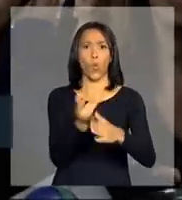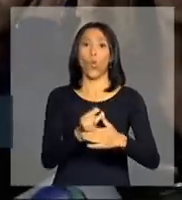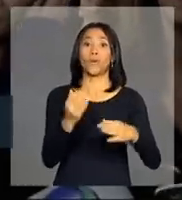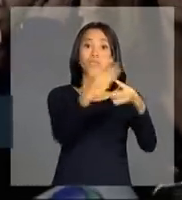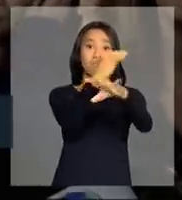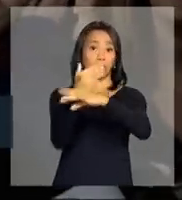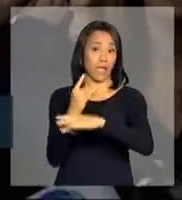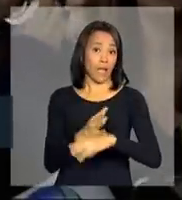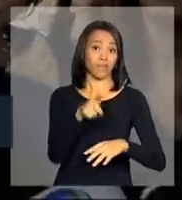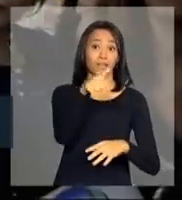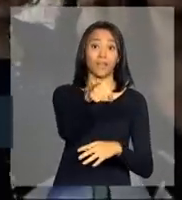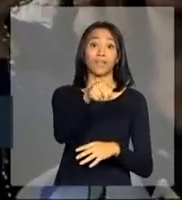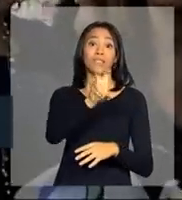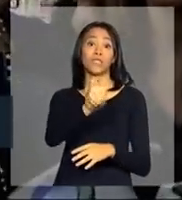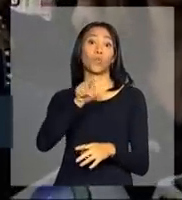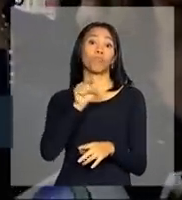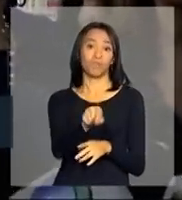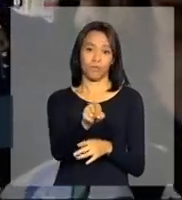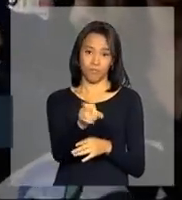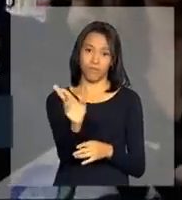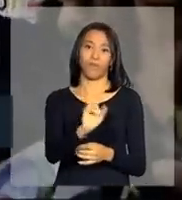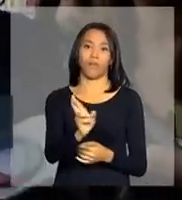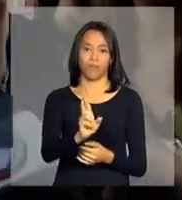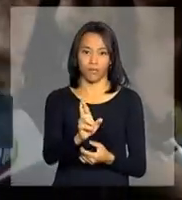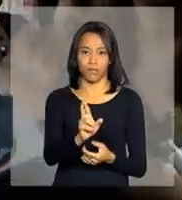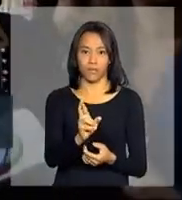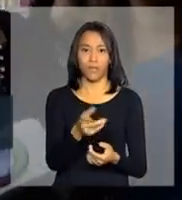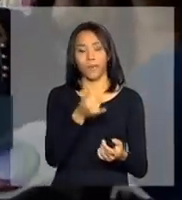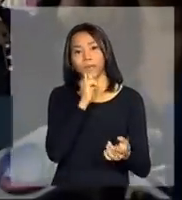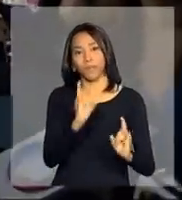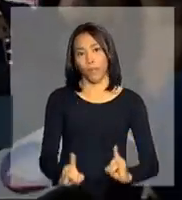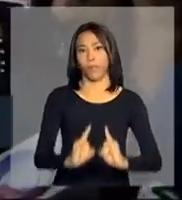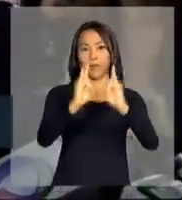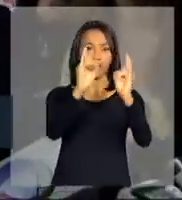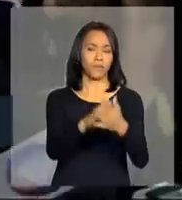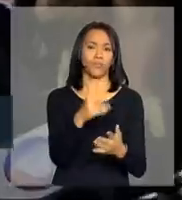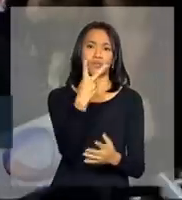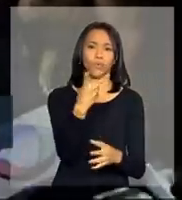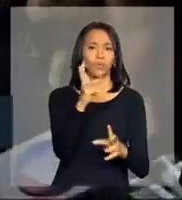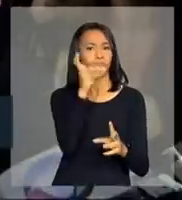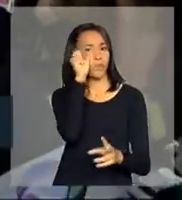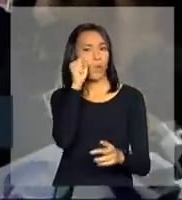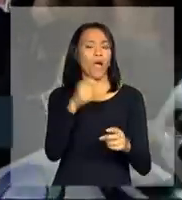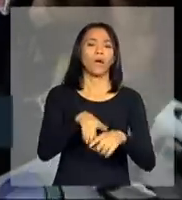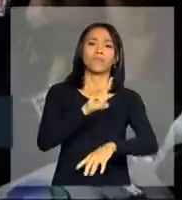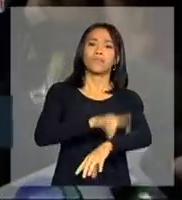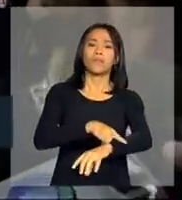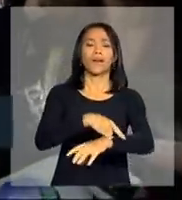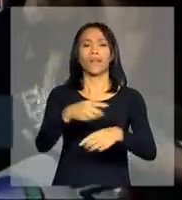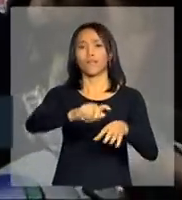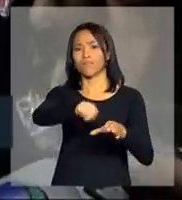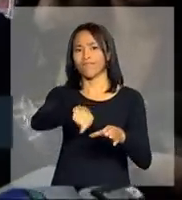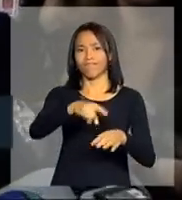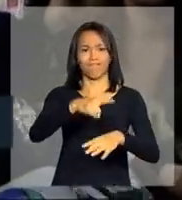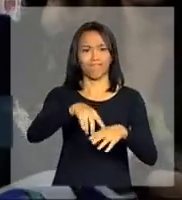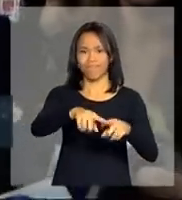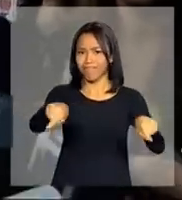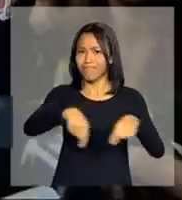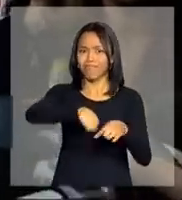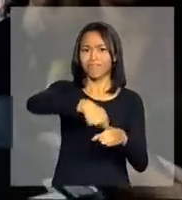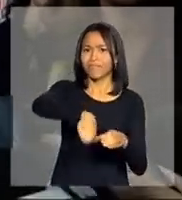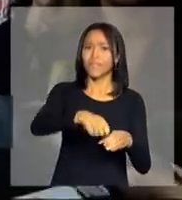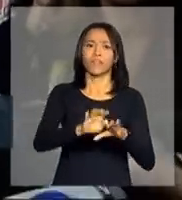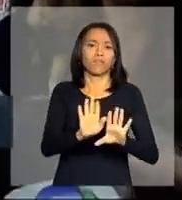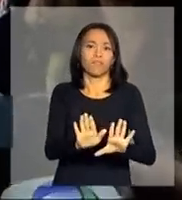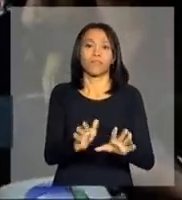país, R$ 75 mil. Um apartamento de 2 quartos, sala, banheiro e cozinha. Então, nós